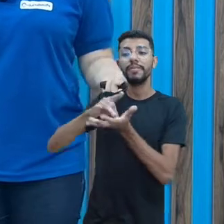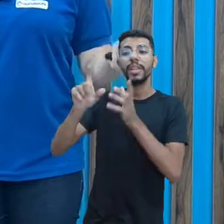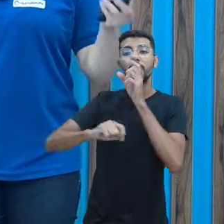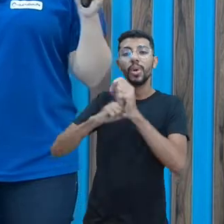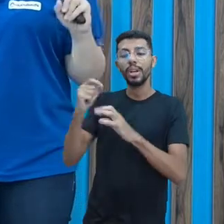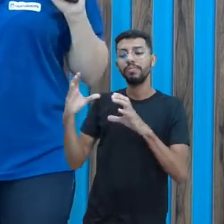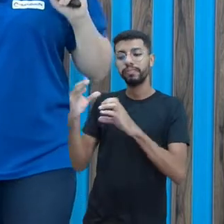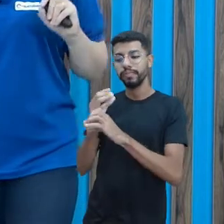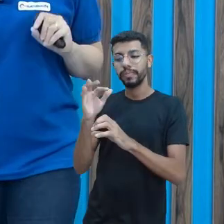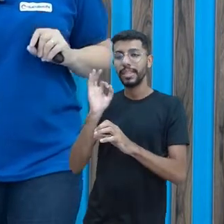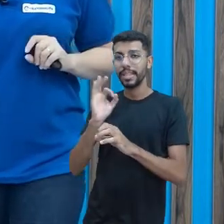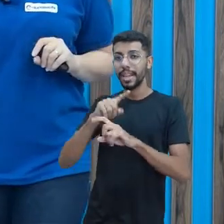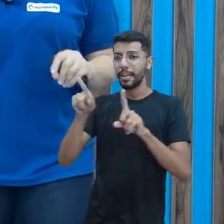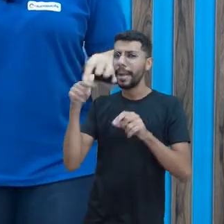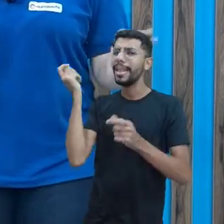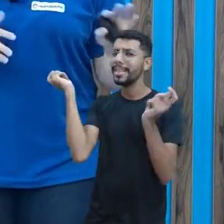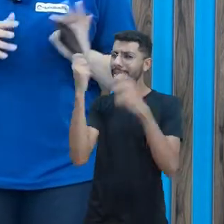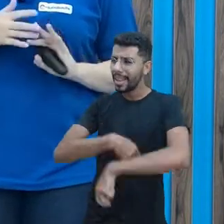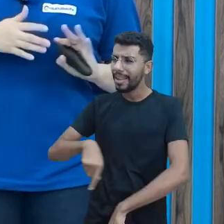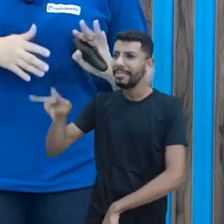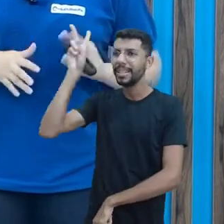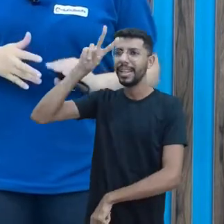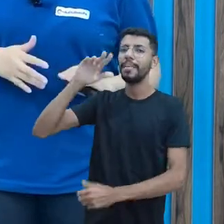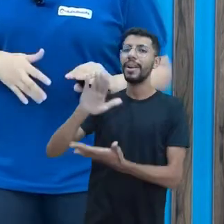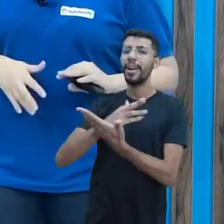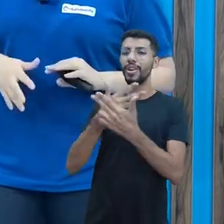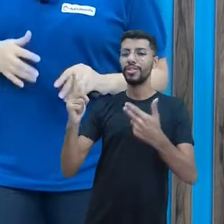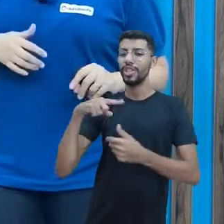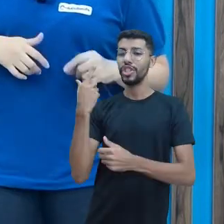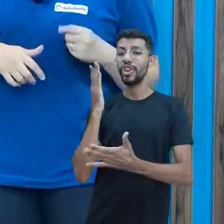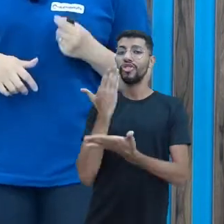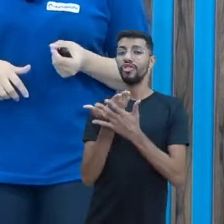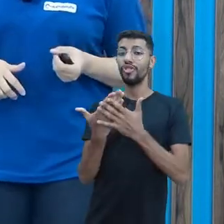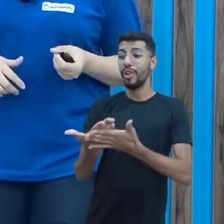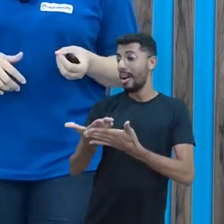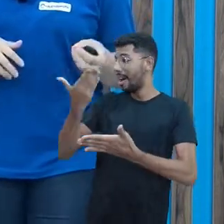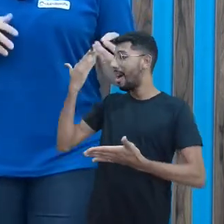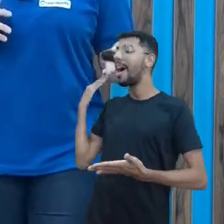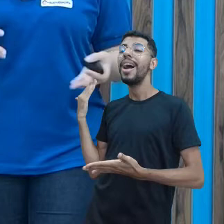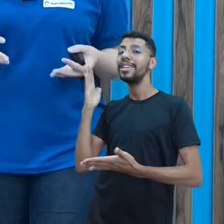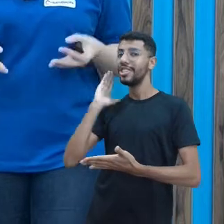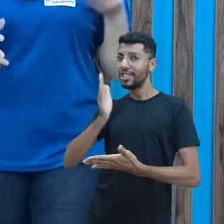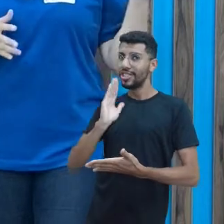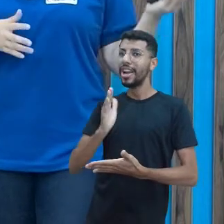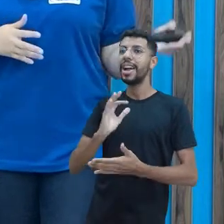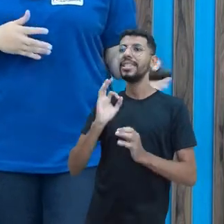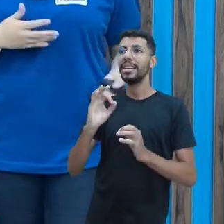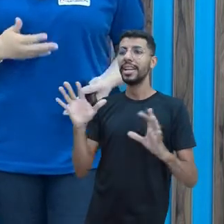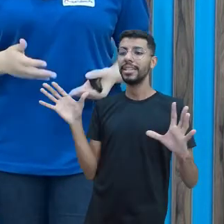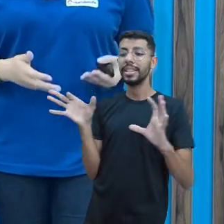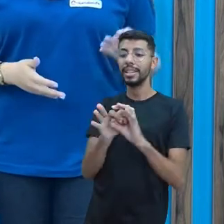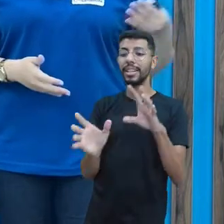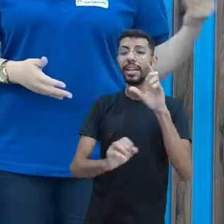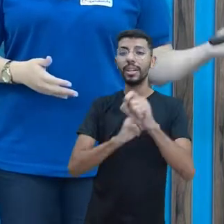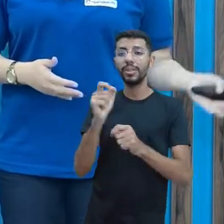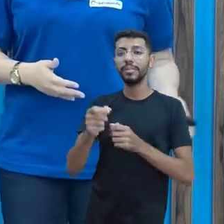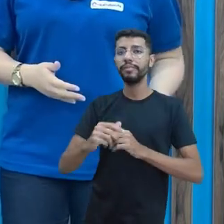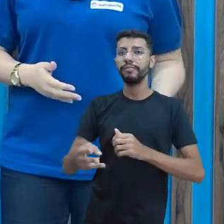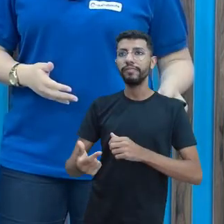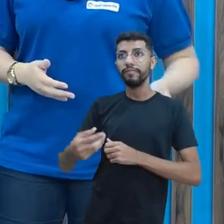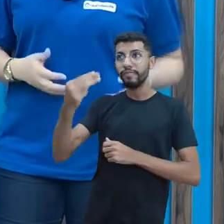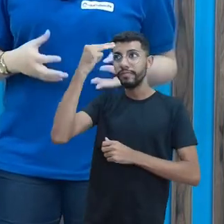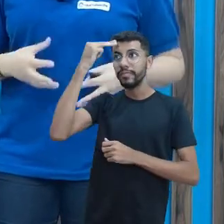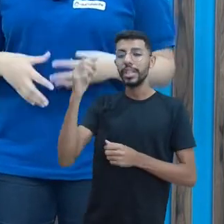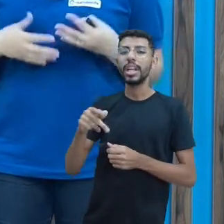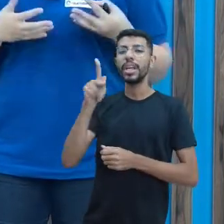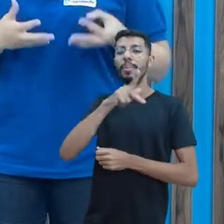continha, mas eu acho que dá para lembrar de algumas coisas que a gente já trabalhou nas aulas anteriores, relacionando essa parte lógica que o professor Pedro